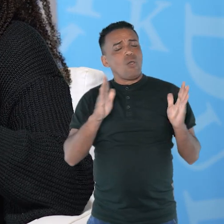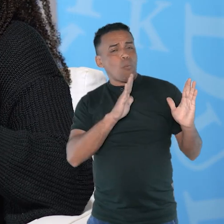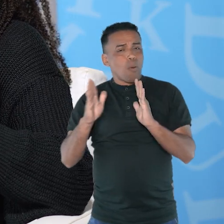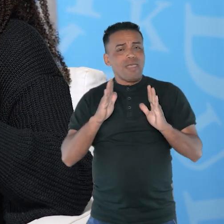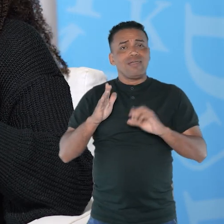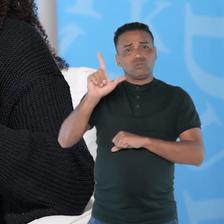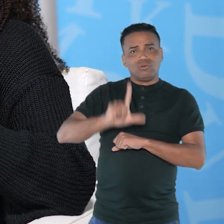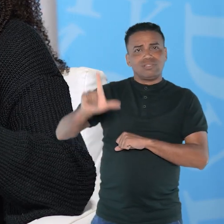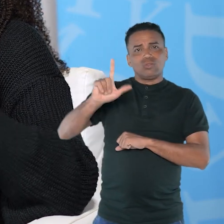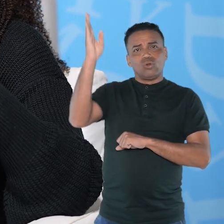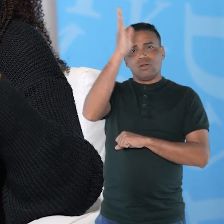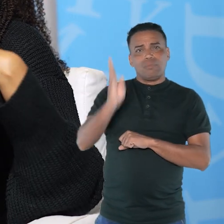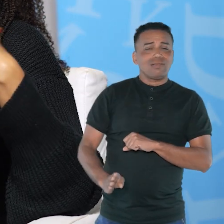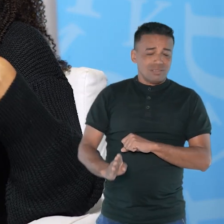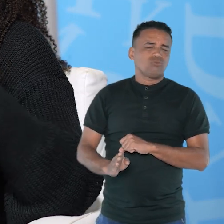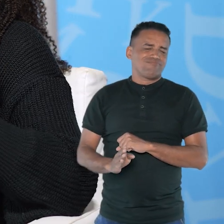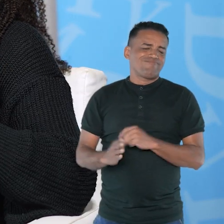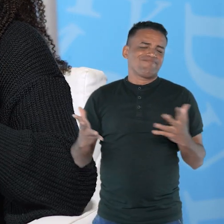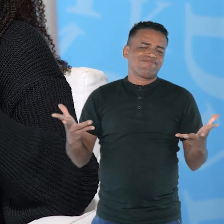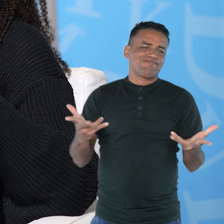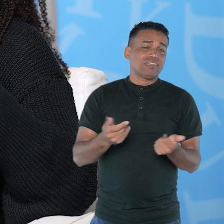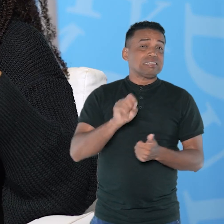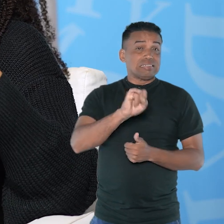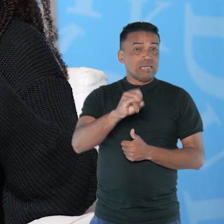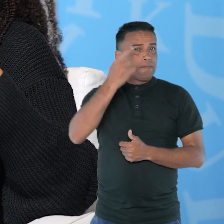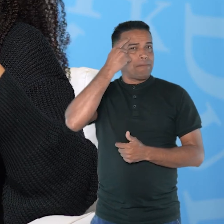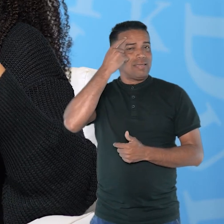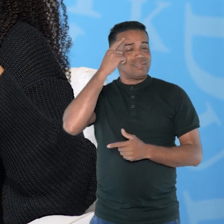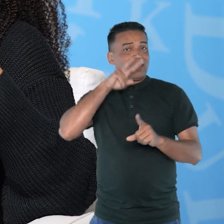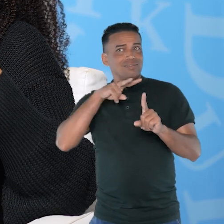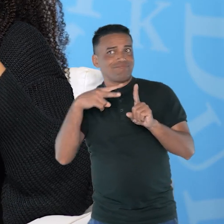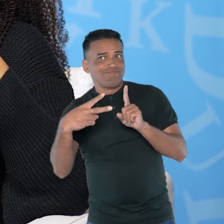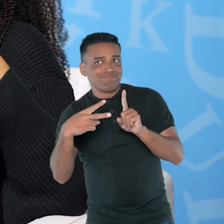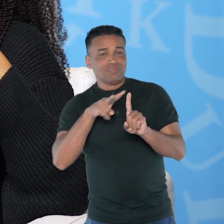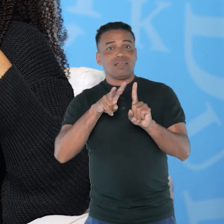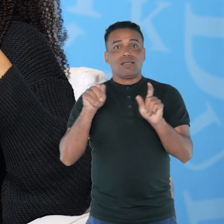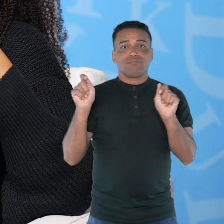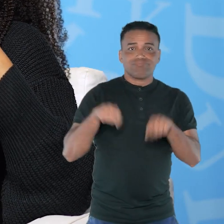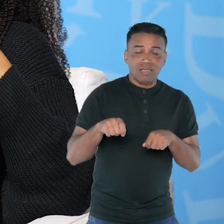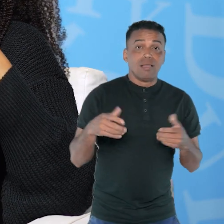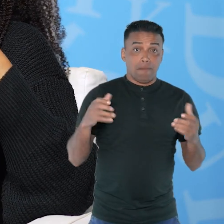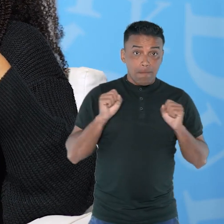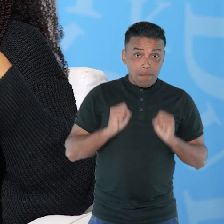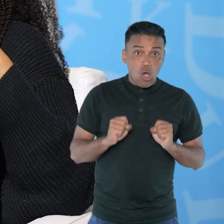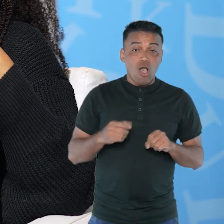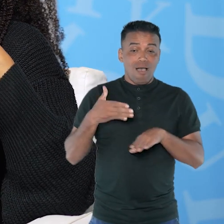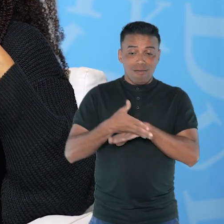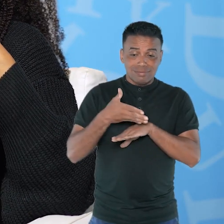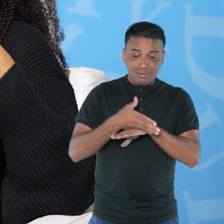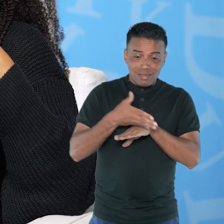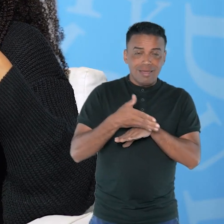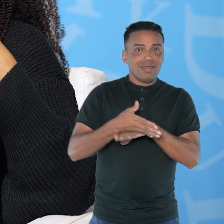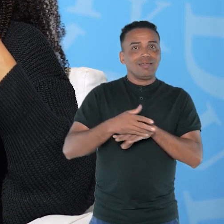da literatura brasileira, se a gente pensa nesse aspecto de termos acesso